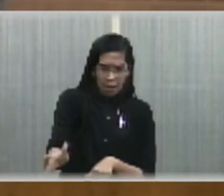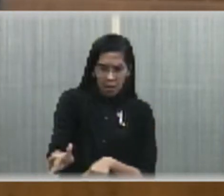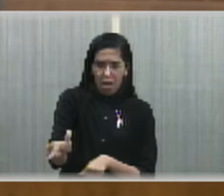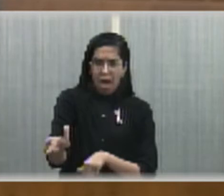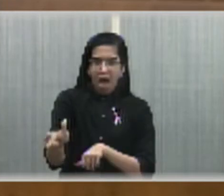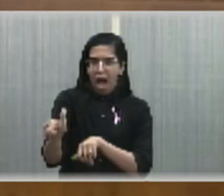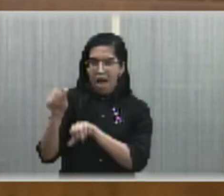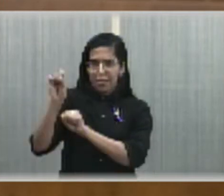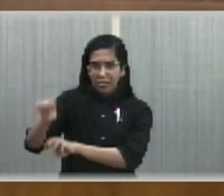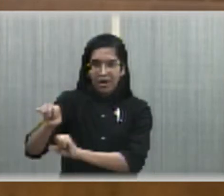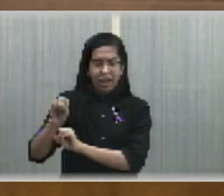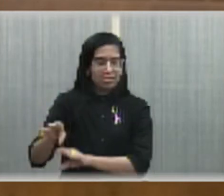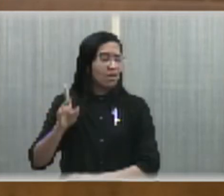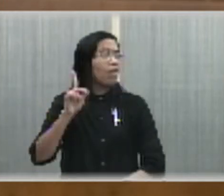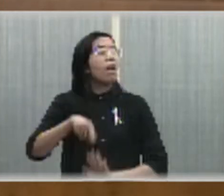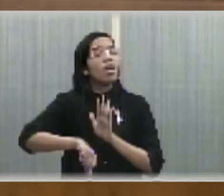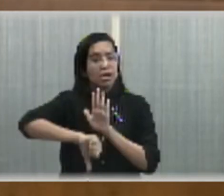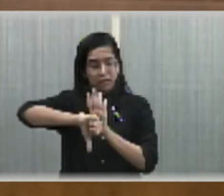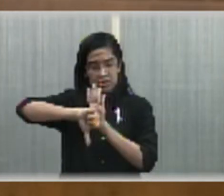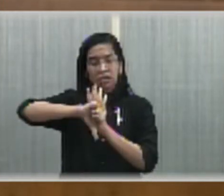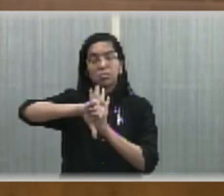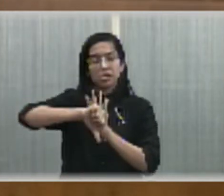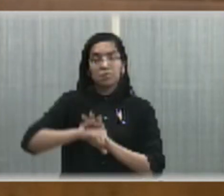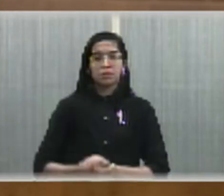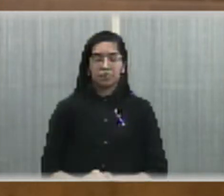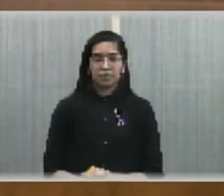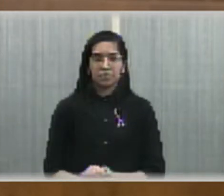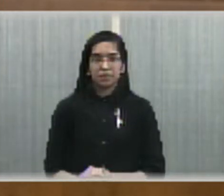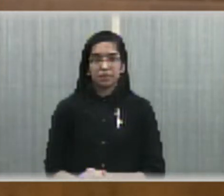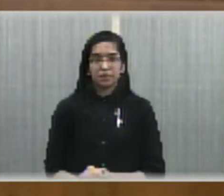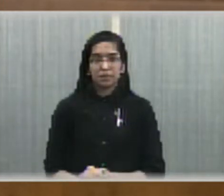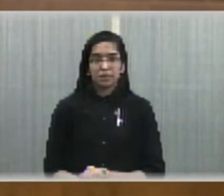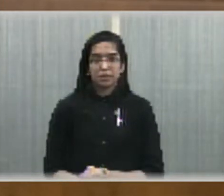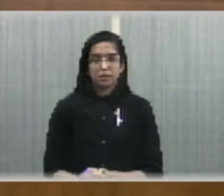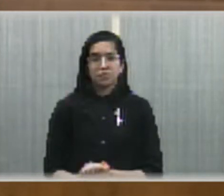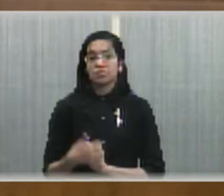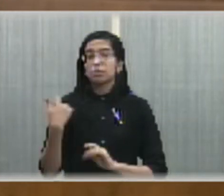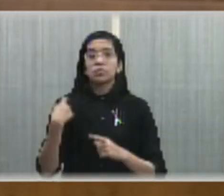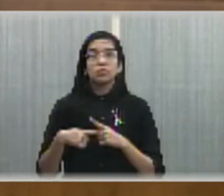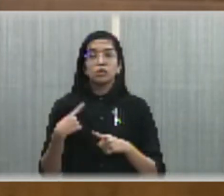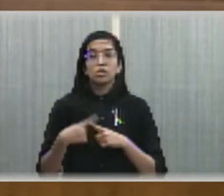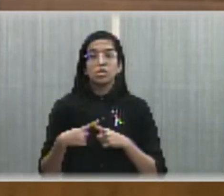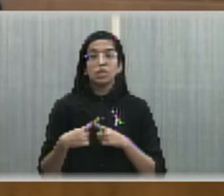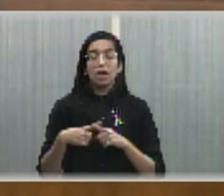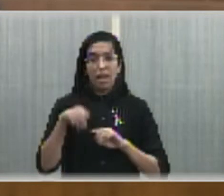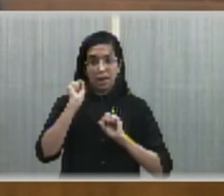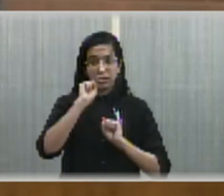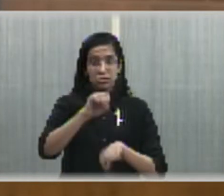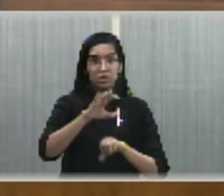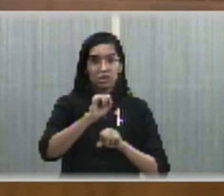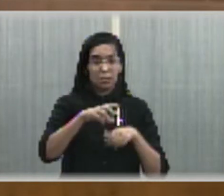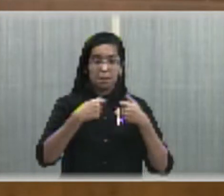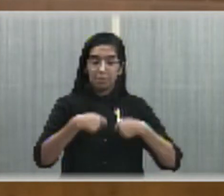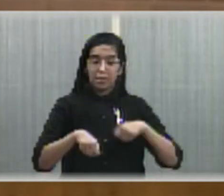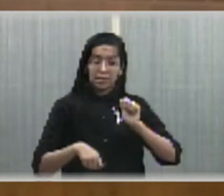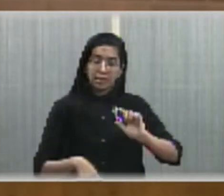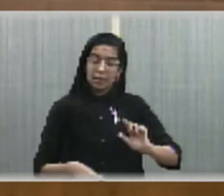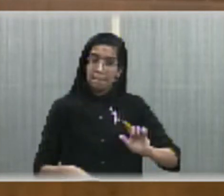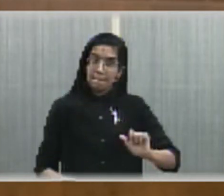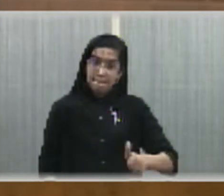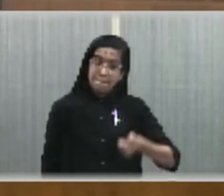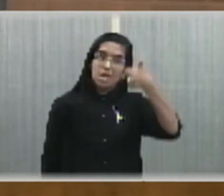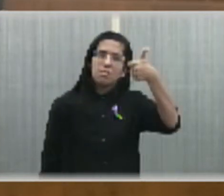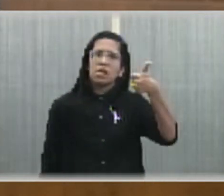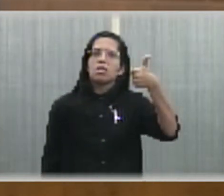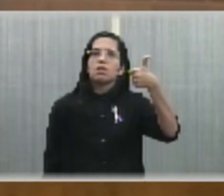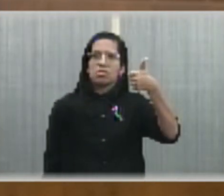criminoso. É um Estado criminoso, porque, na realidade, a educação tem que ser prioridade. O que nós queríamos